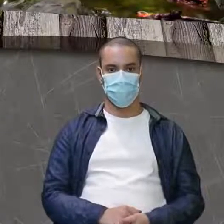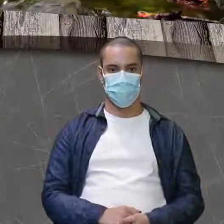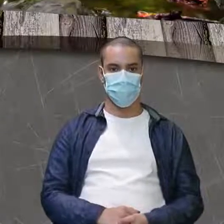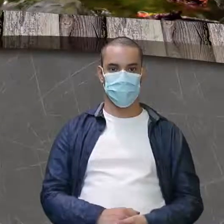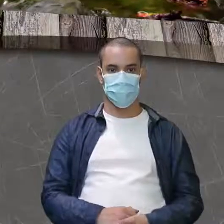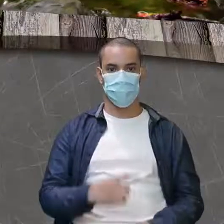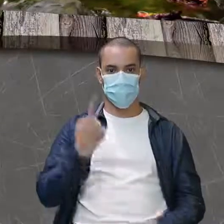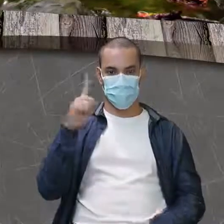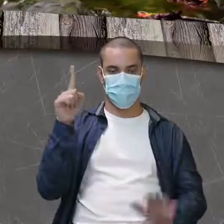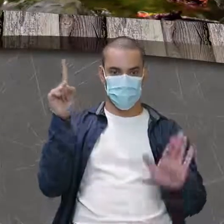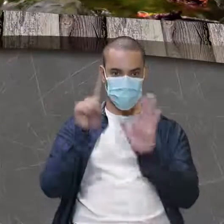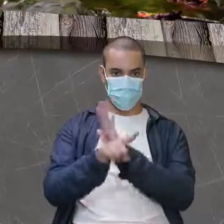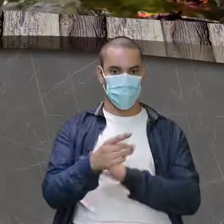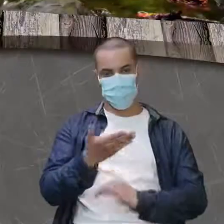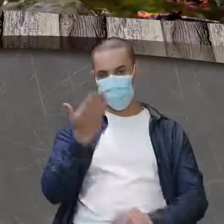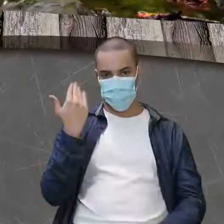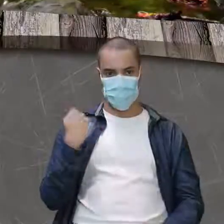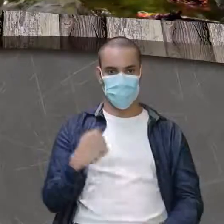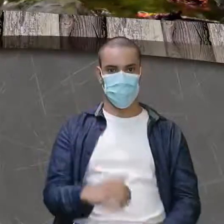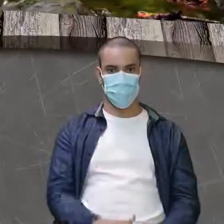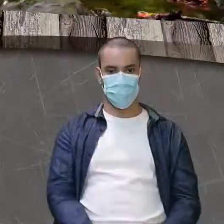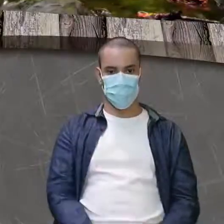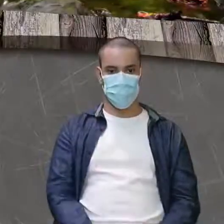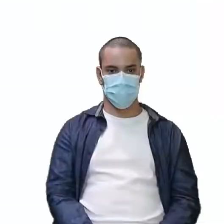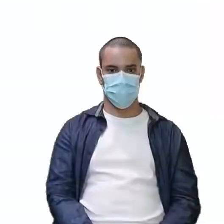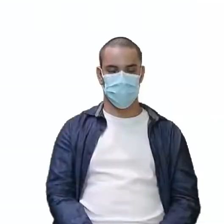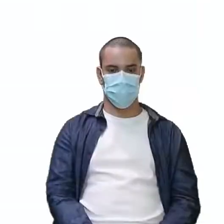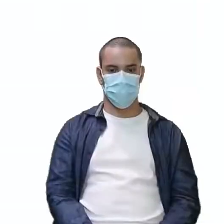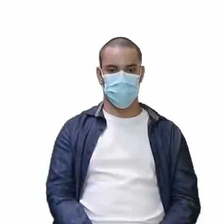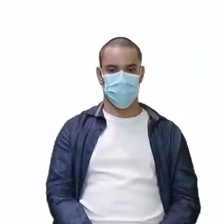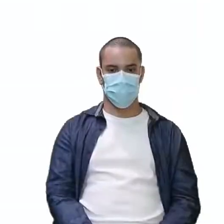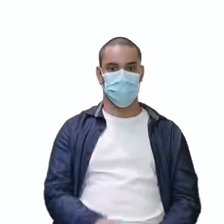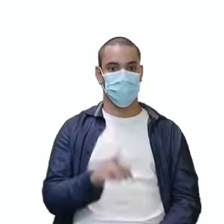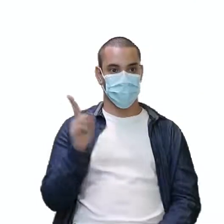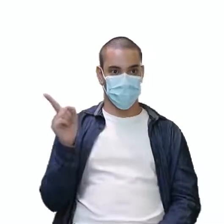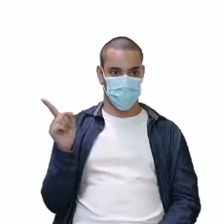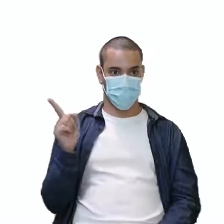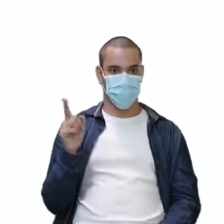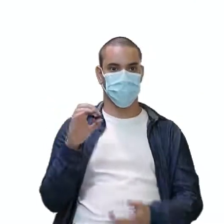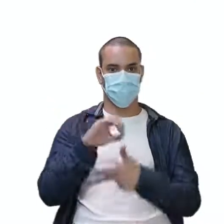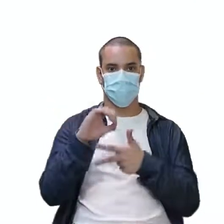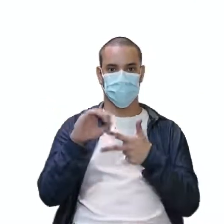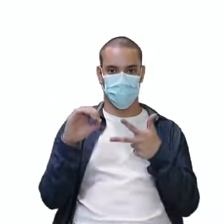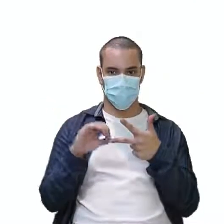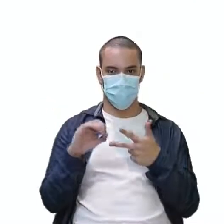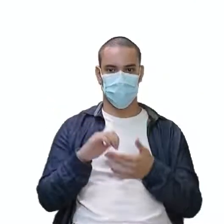última questão para a gente aqui no quadro. Tá bom? Vamos lá? Olha lá.